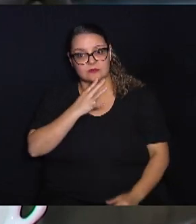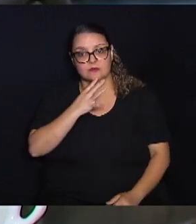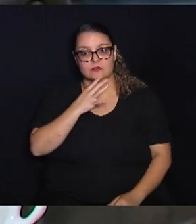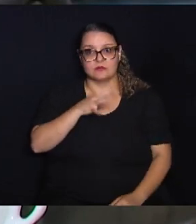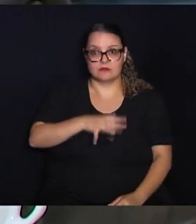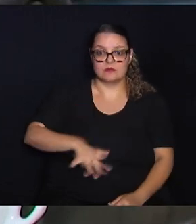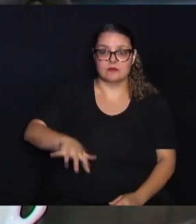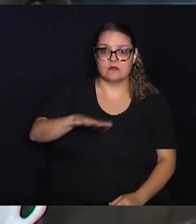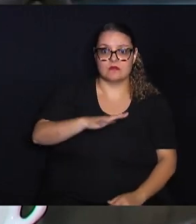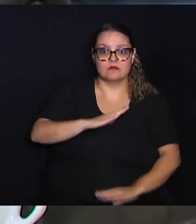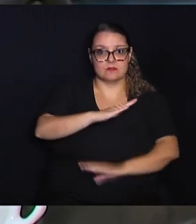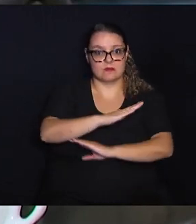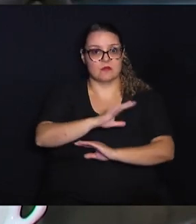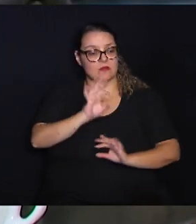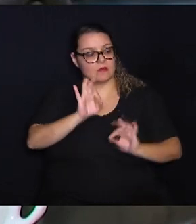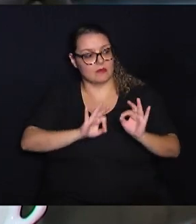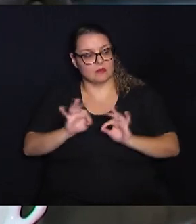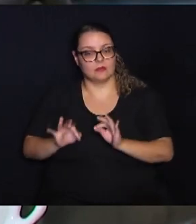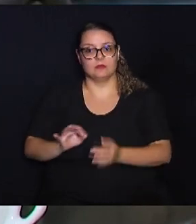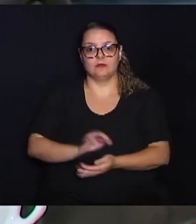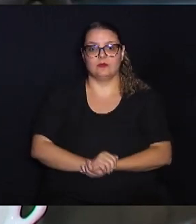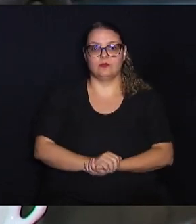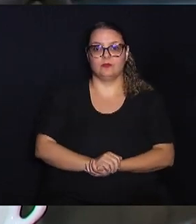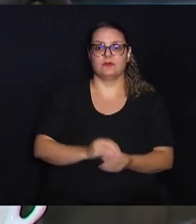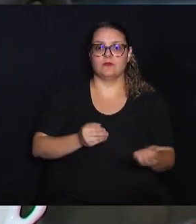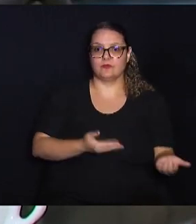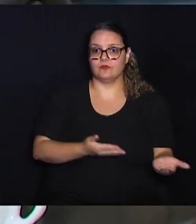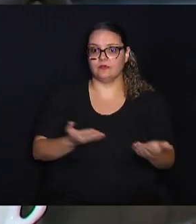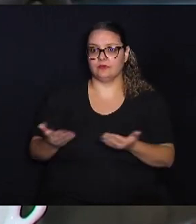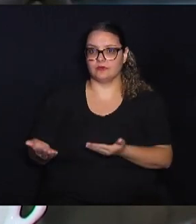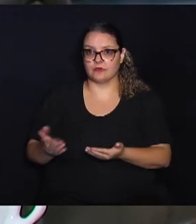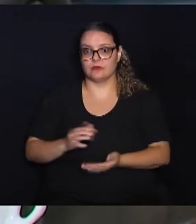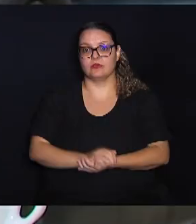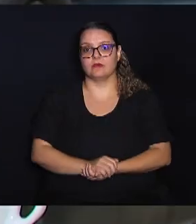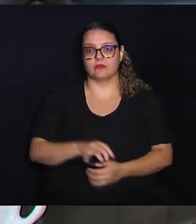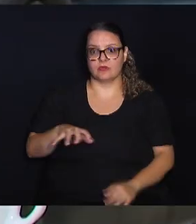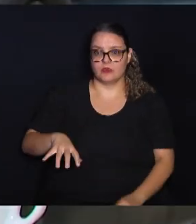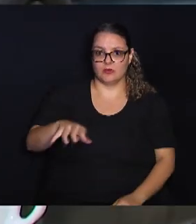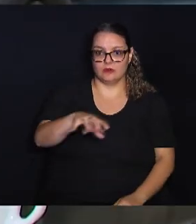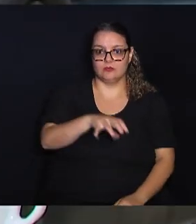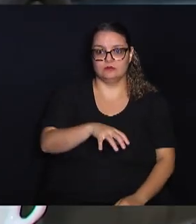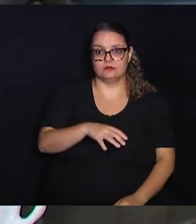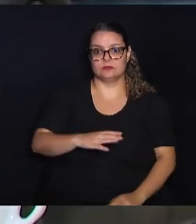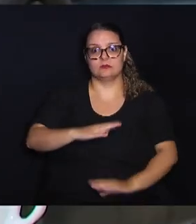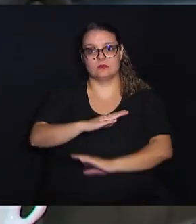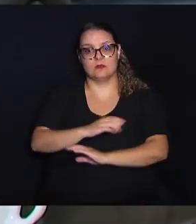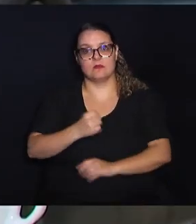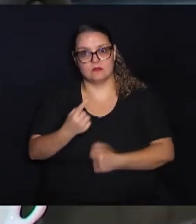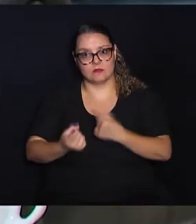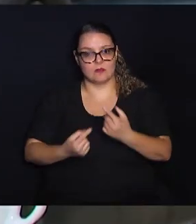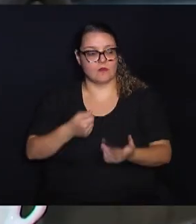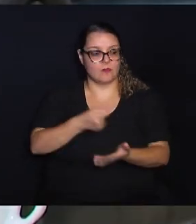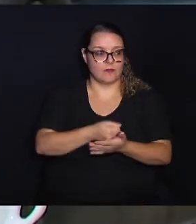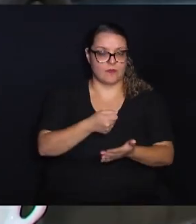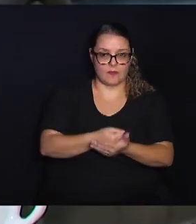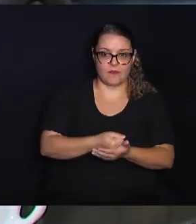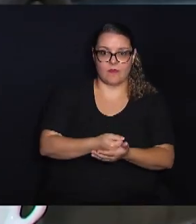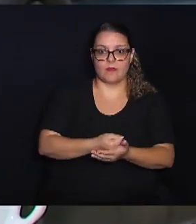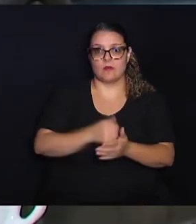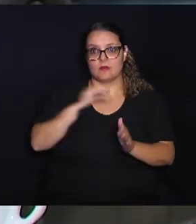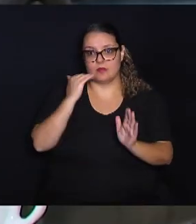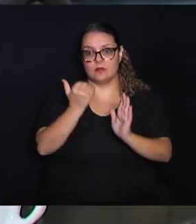da casa. A gente preparou uma apresentação para ele com os órgãos da casa, porque tem algumas obrigações que eles têm que cumprir,